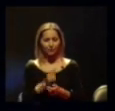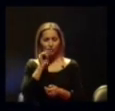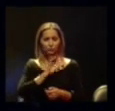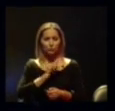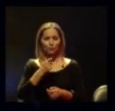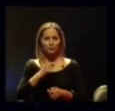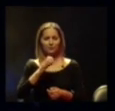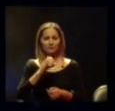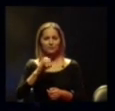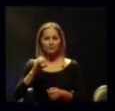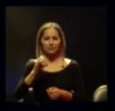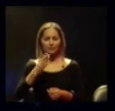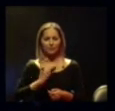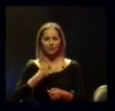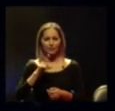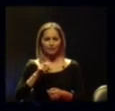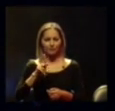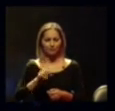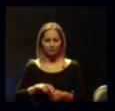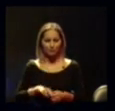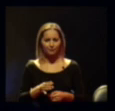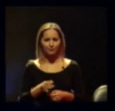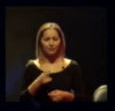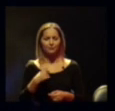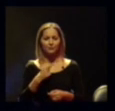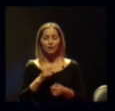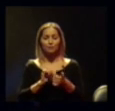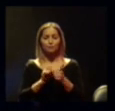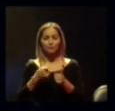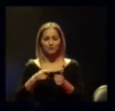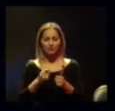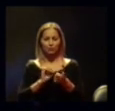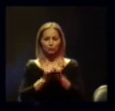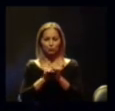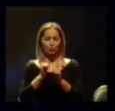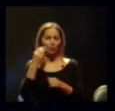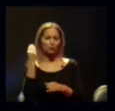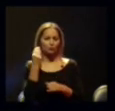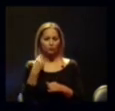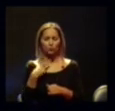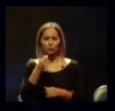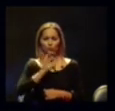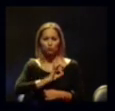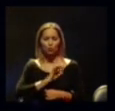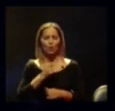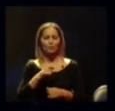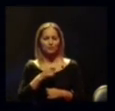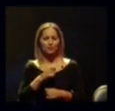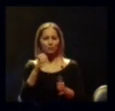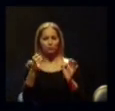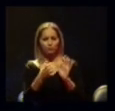da CCDR-LVT, Senhor Presidente do Instituto Português do Desporto e da Juventude, Senhores Presidentes e Representantes do